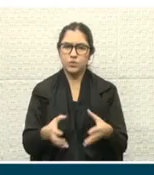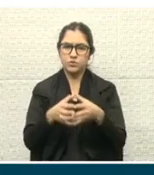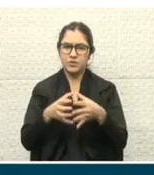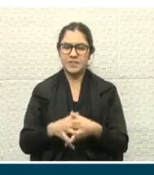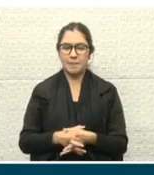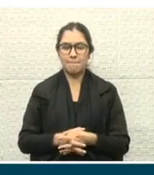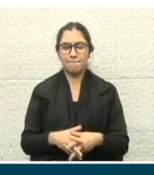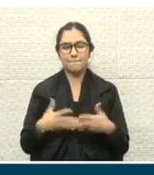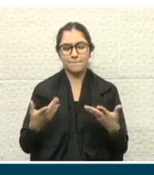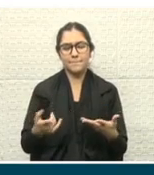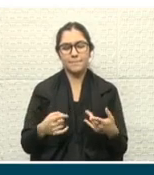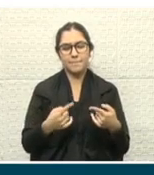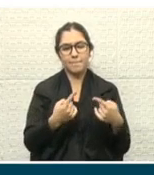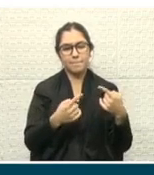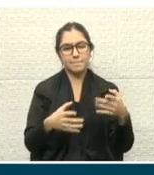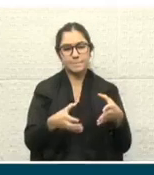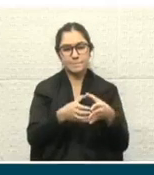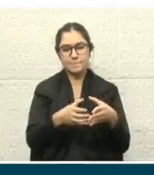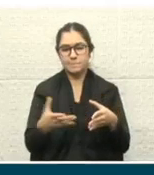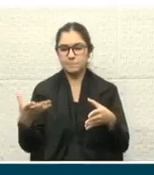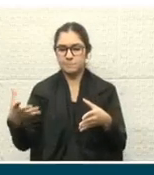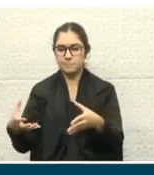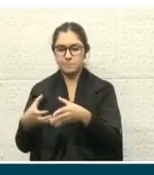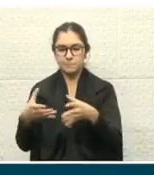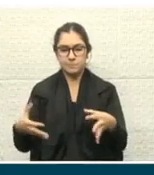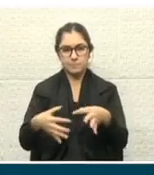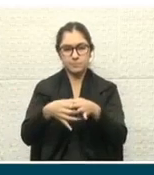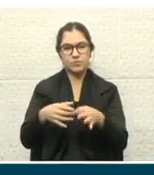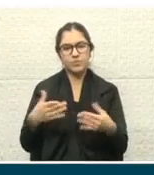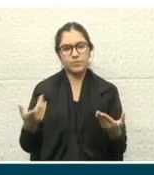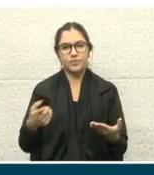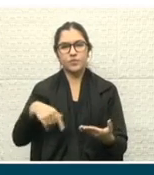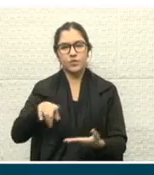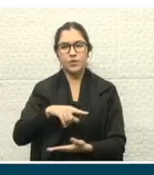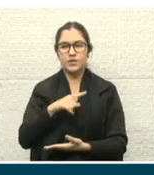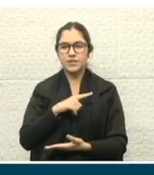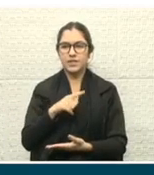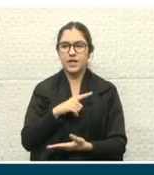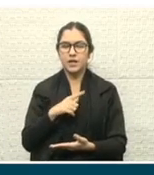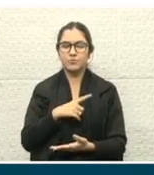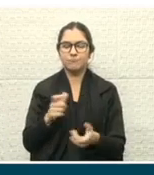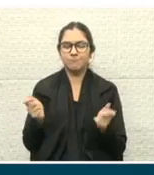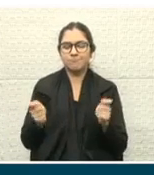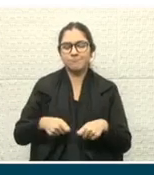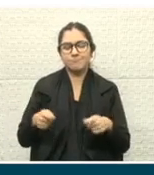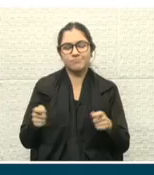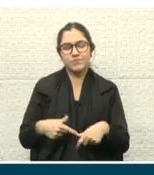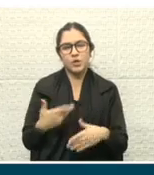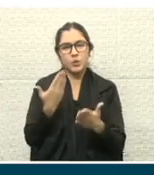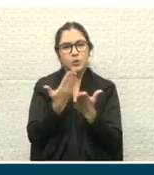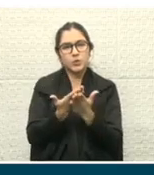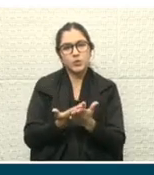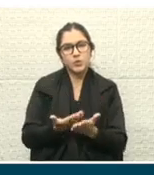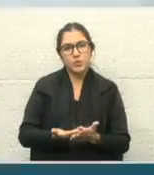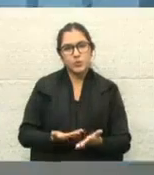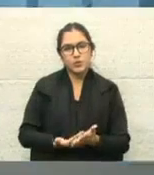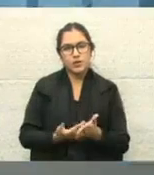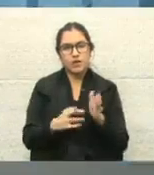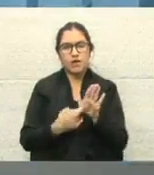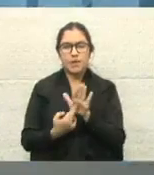conjugados. Então, um é o conjugado do outro. E assim nós temos essa possibilidade de estudar